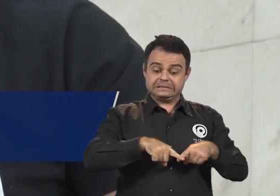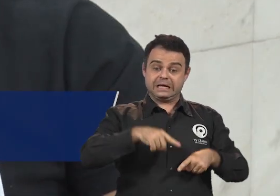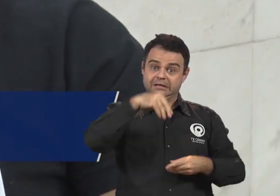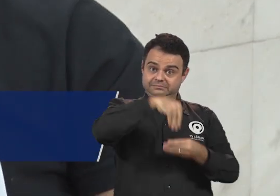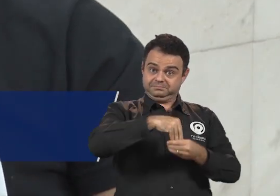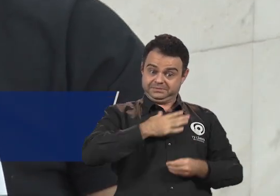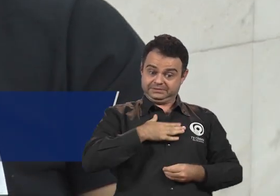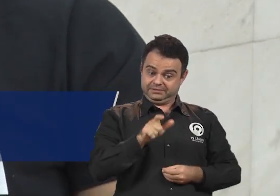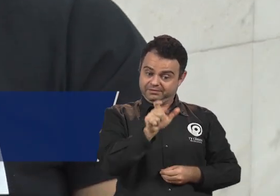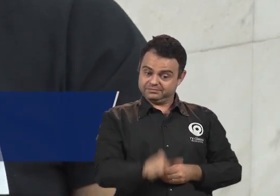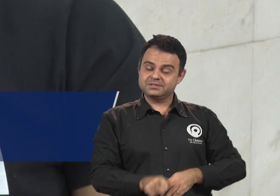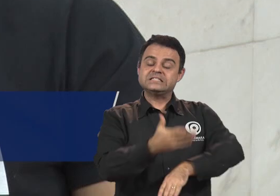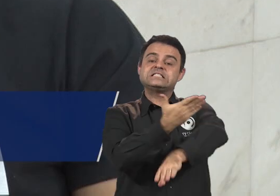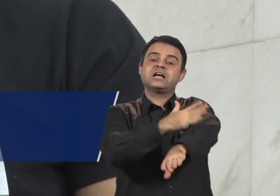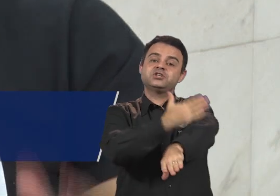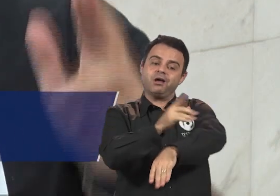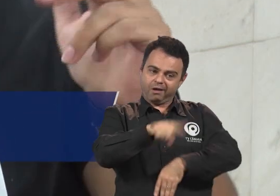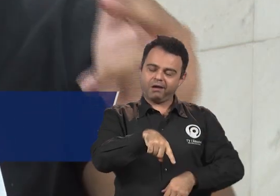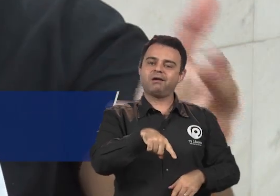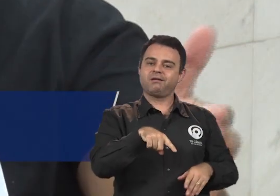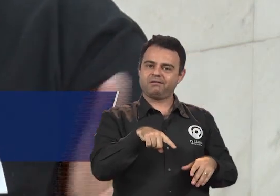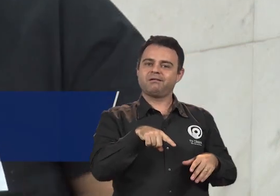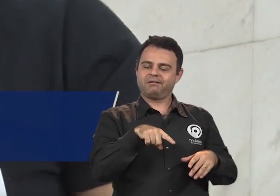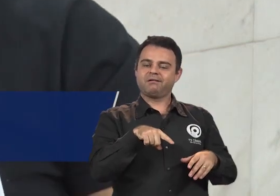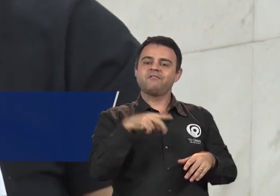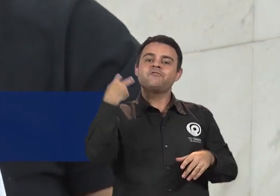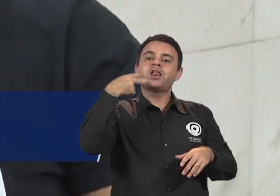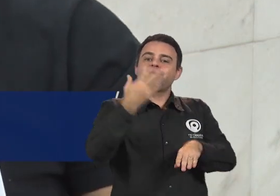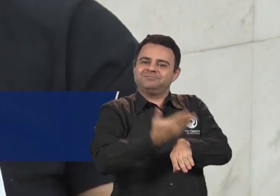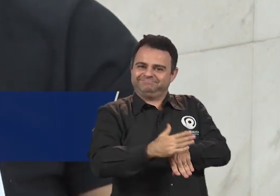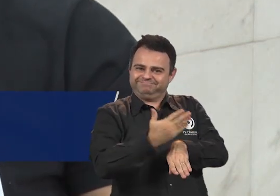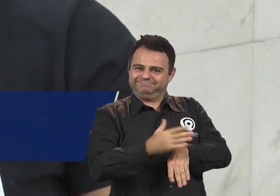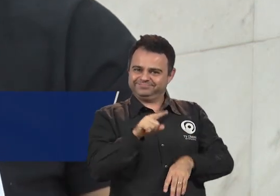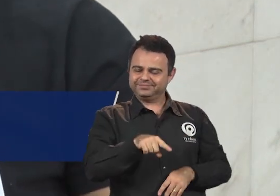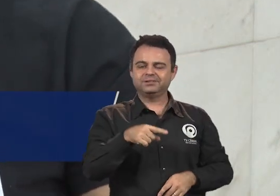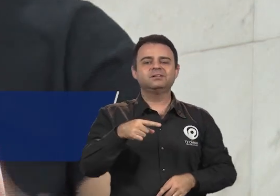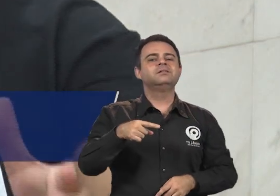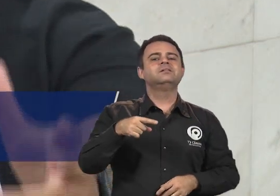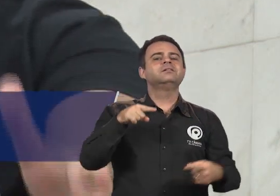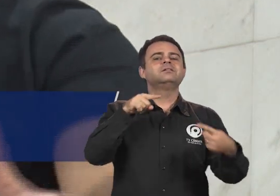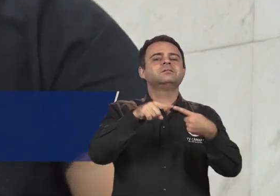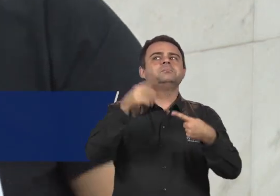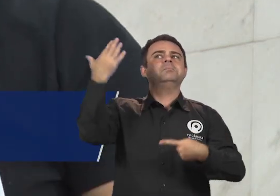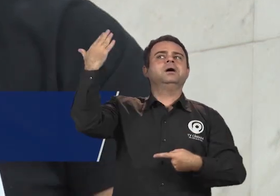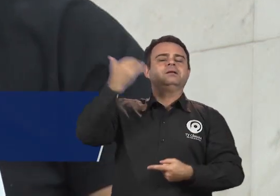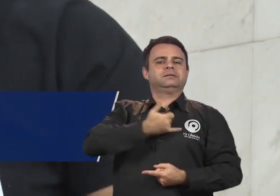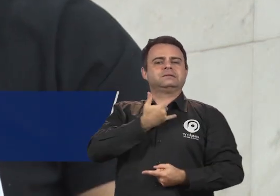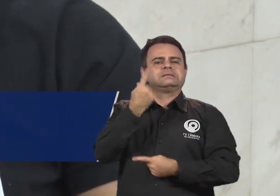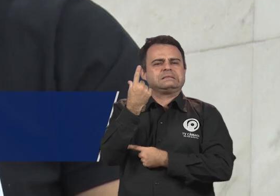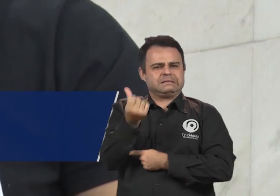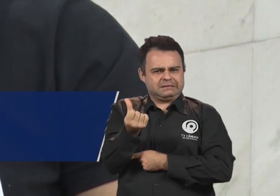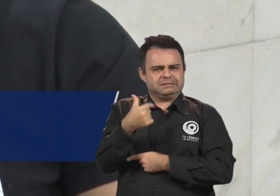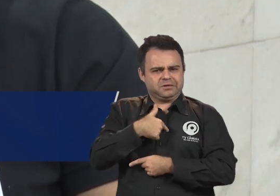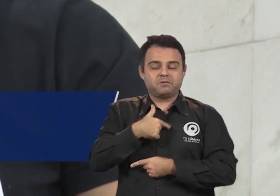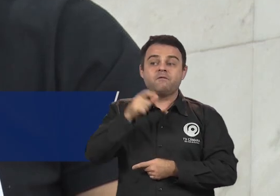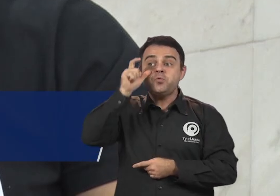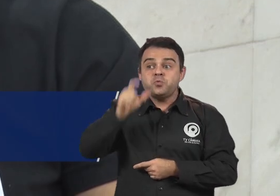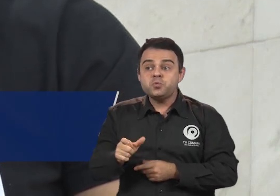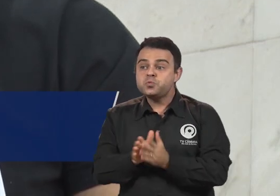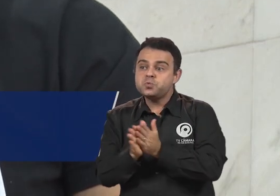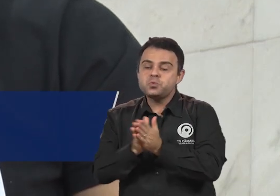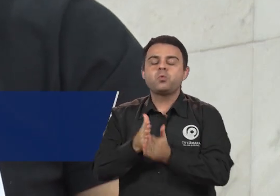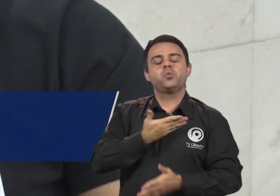estagiário. Então, eu comecei a minha vida pública, vamos colocar entre parênteses, muito cedo. Lá, com 16 anos de idade, eu já me interessava por